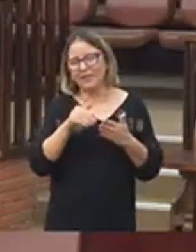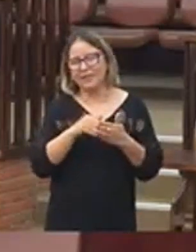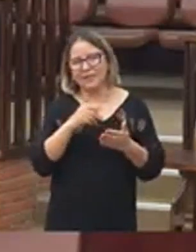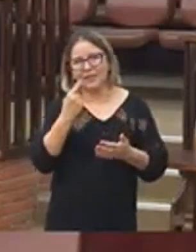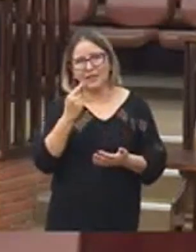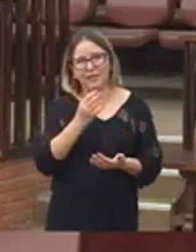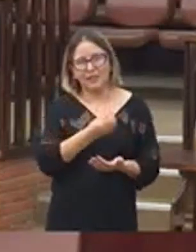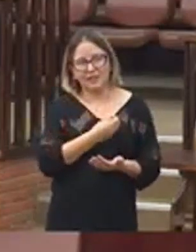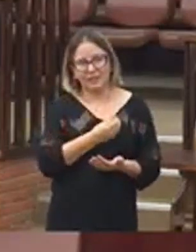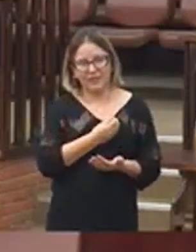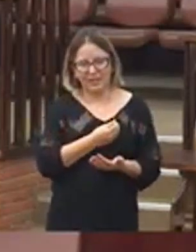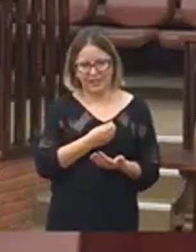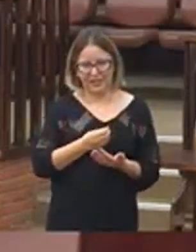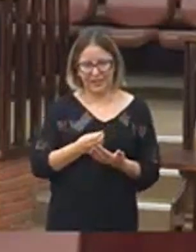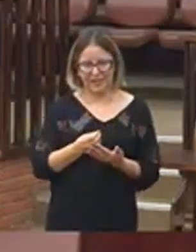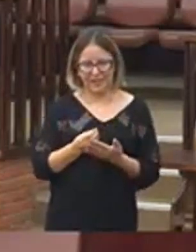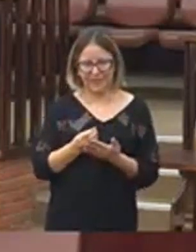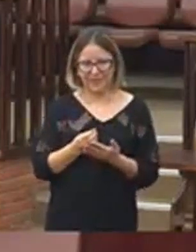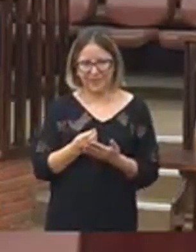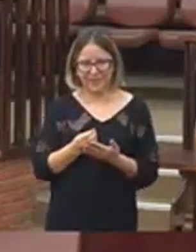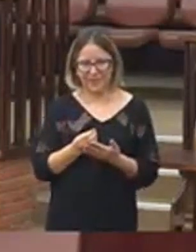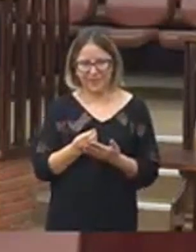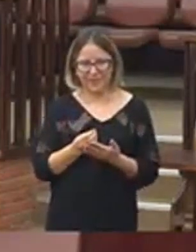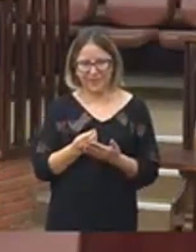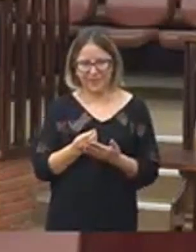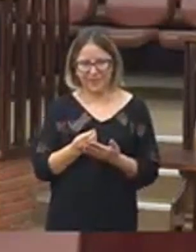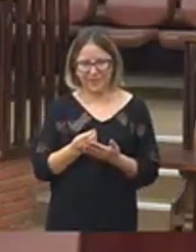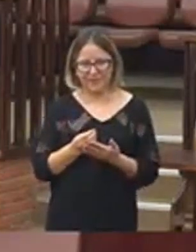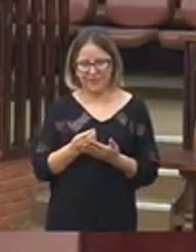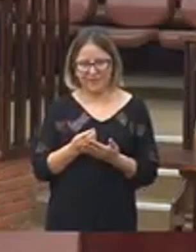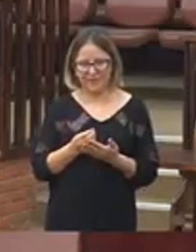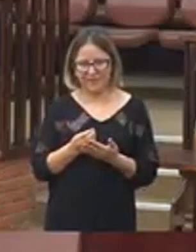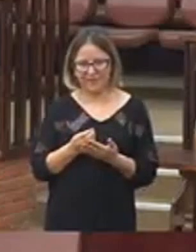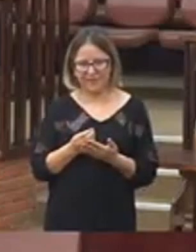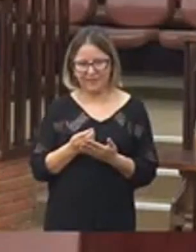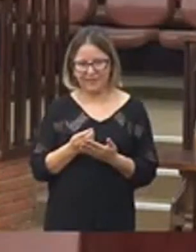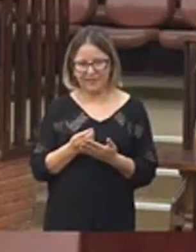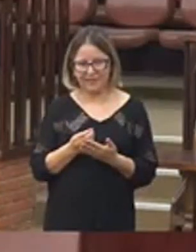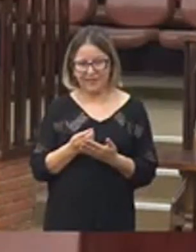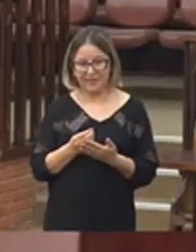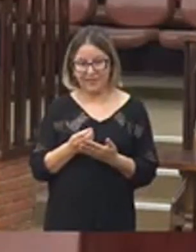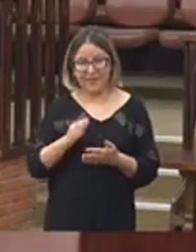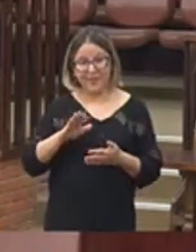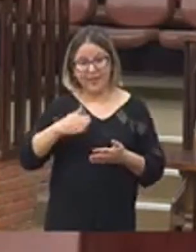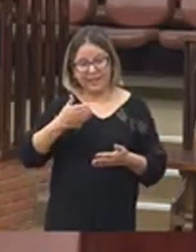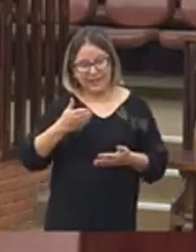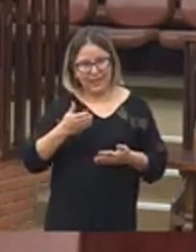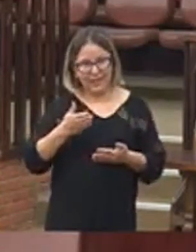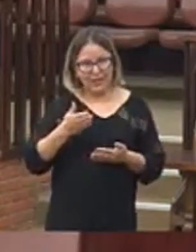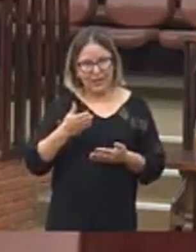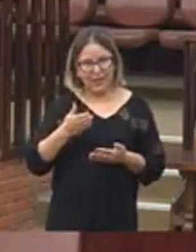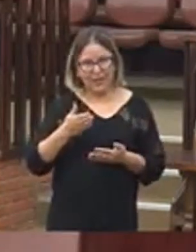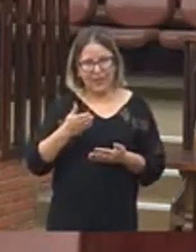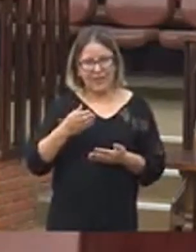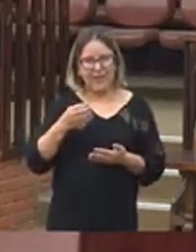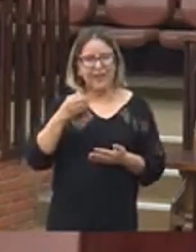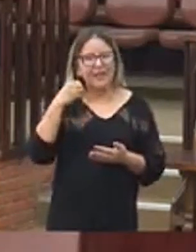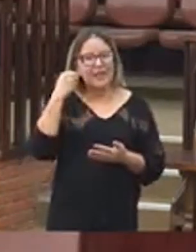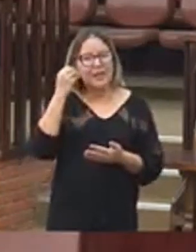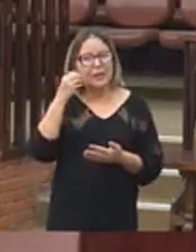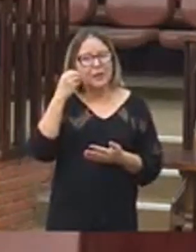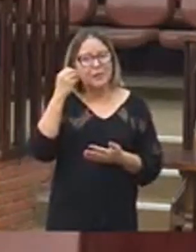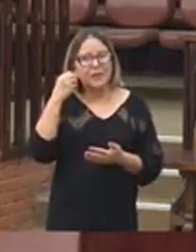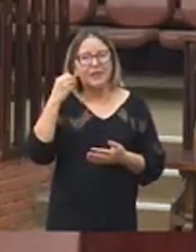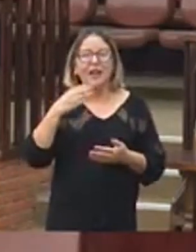forma que enquanto estiver usando, experimentará o meu poder